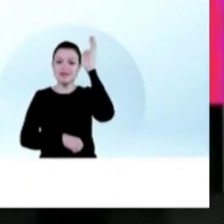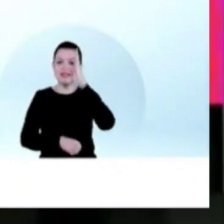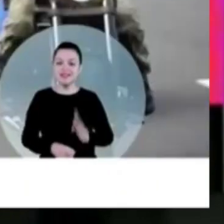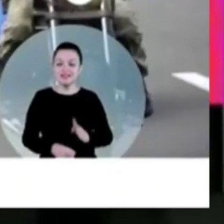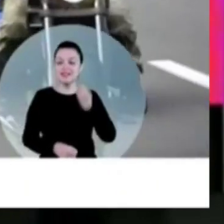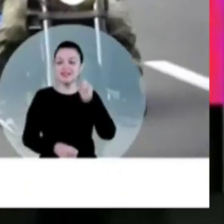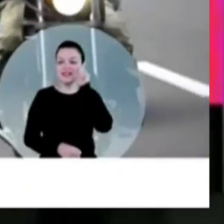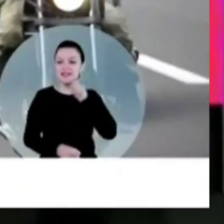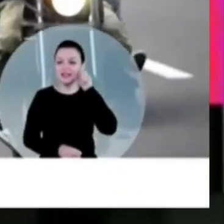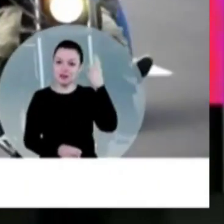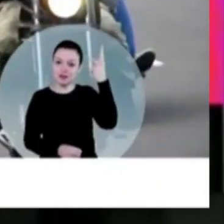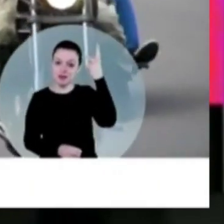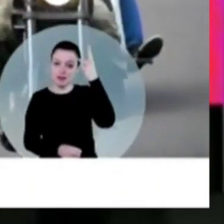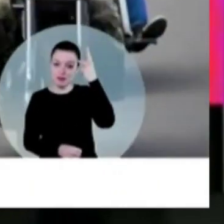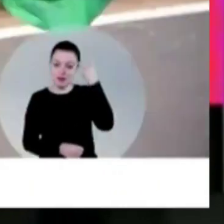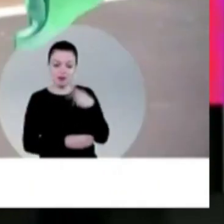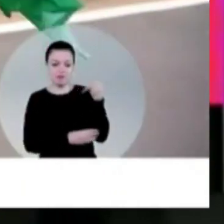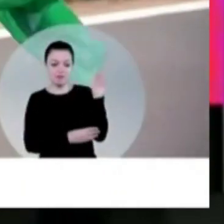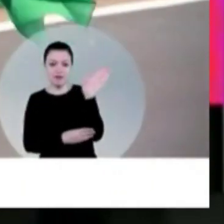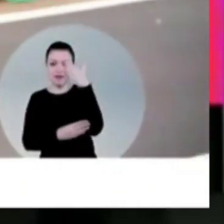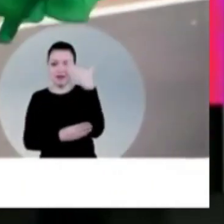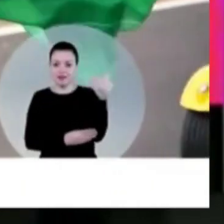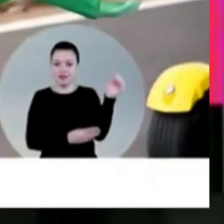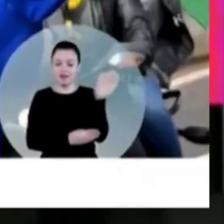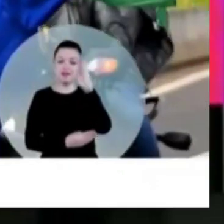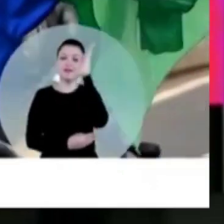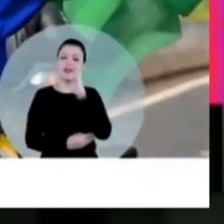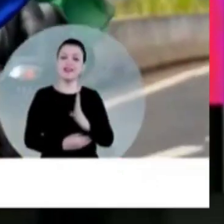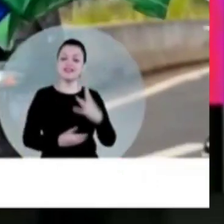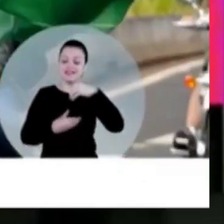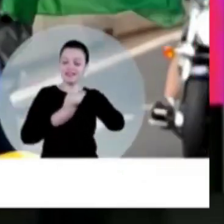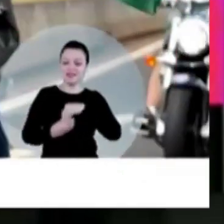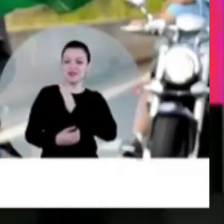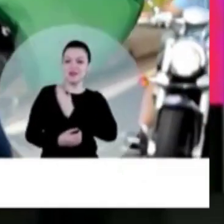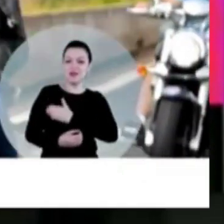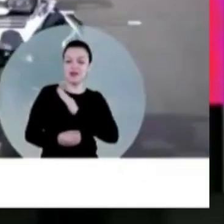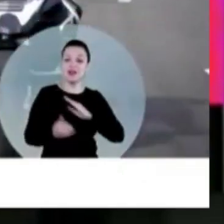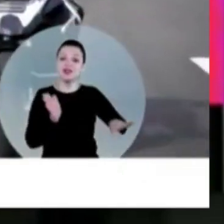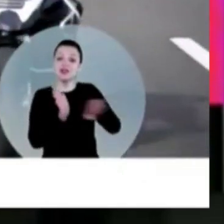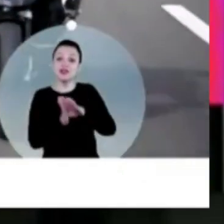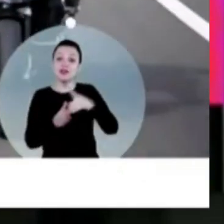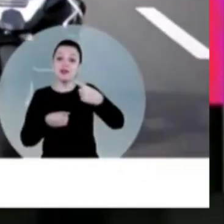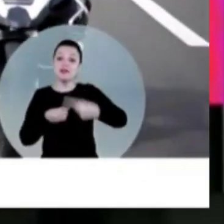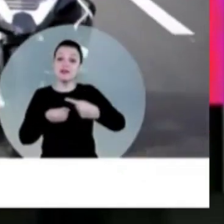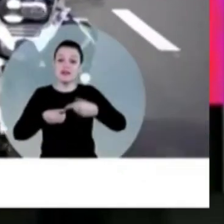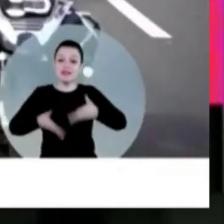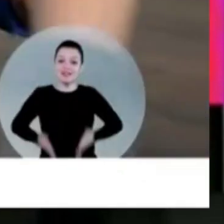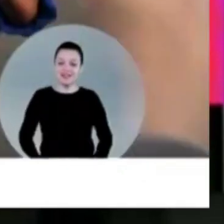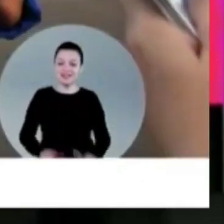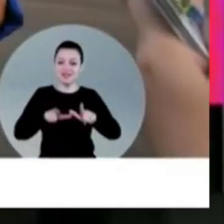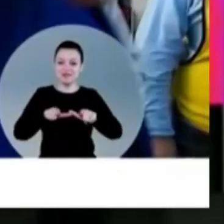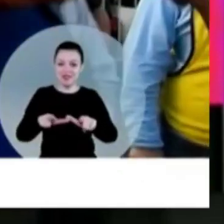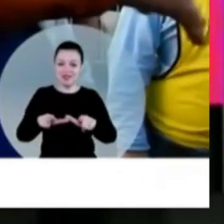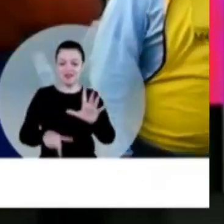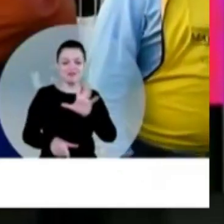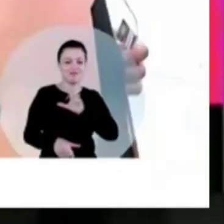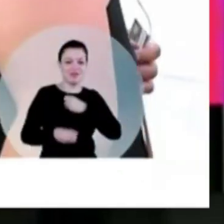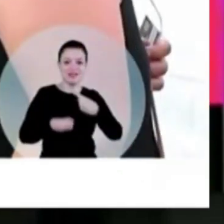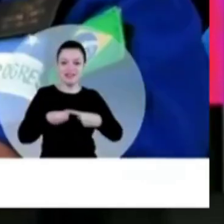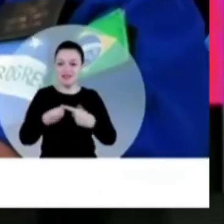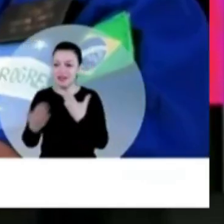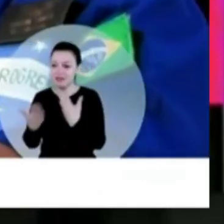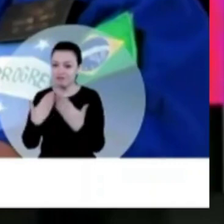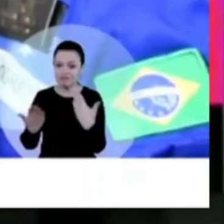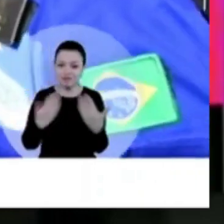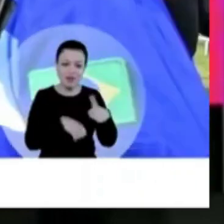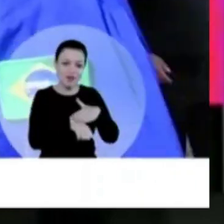astronauta brasileiro, senador de São Paulo, com a bandeira na mão e o Brasil no peito. Tá chegando em Bauru, onde nasceu. Ele adora a cidade